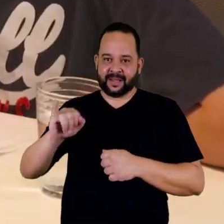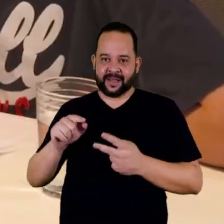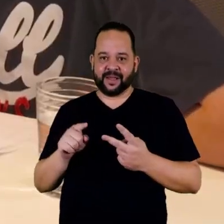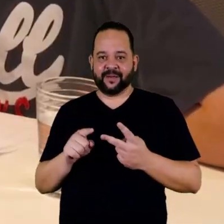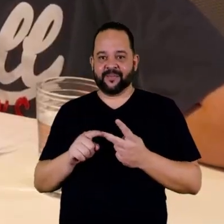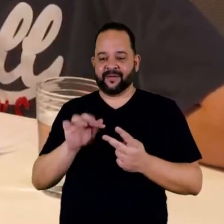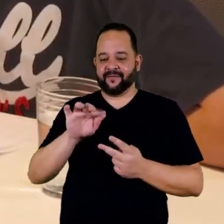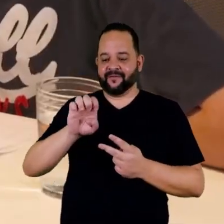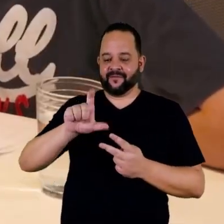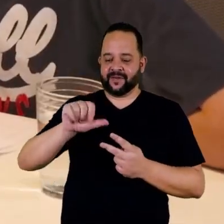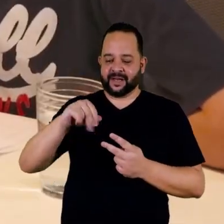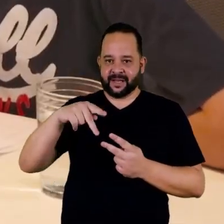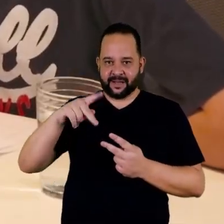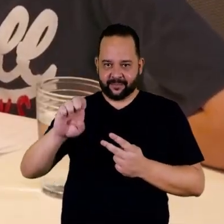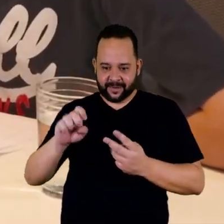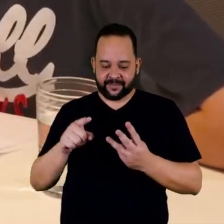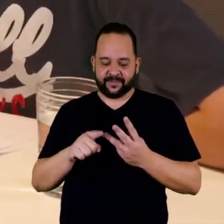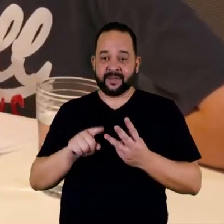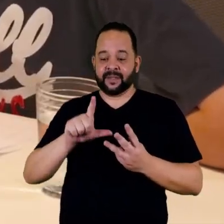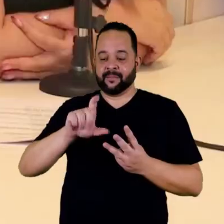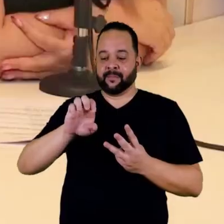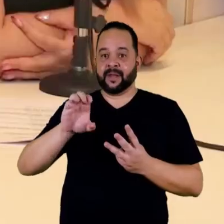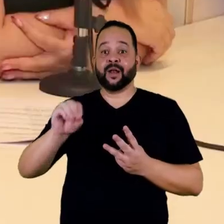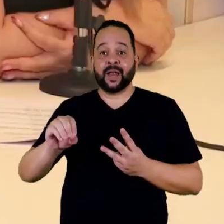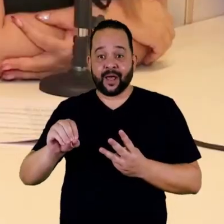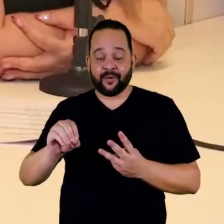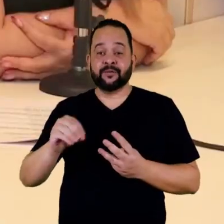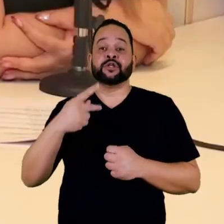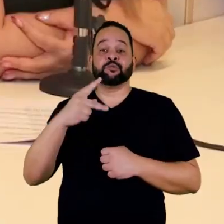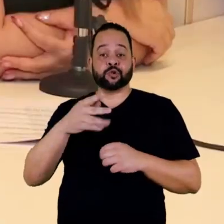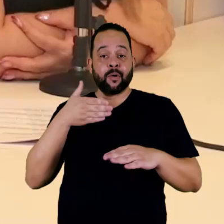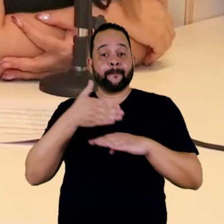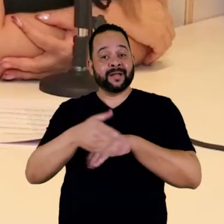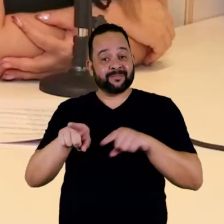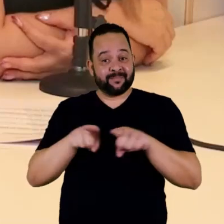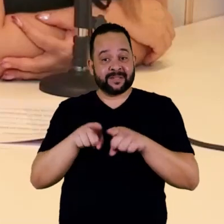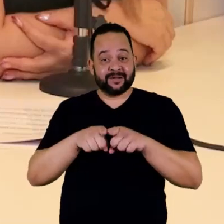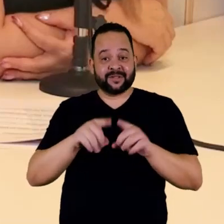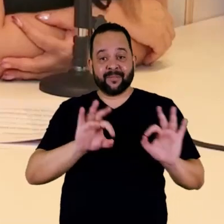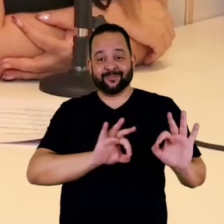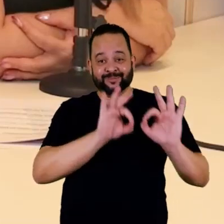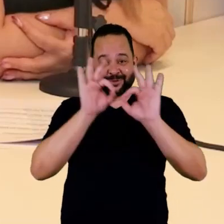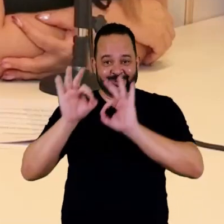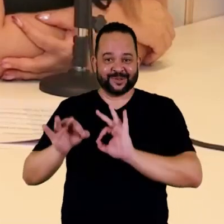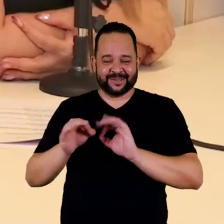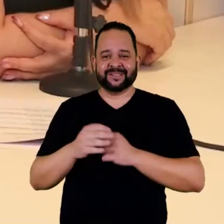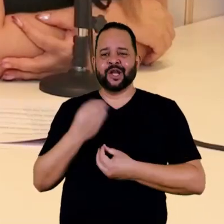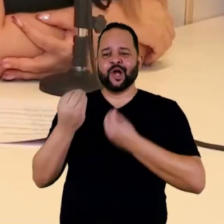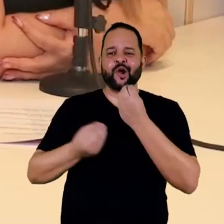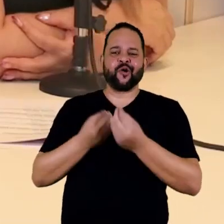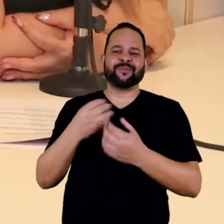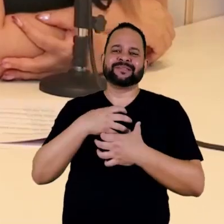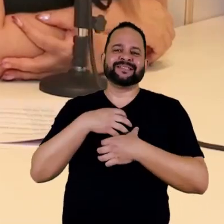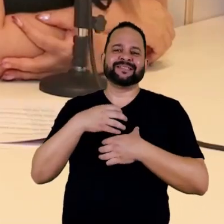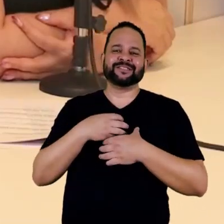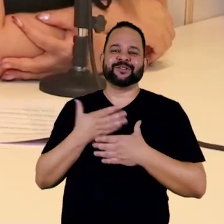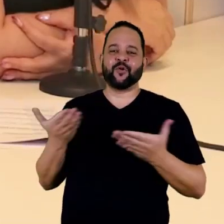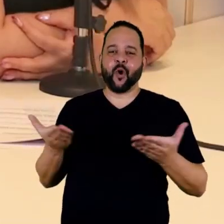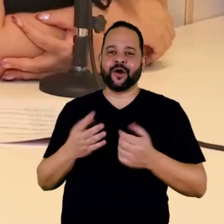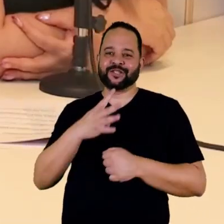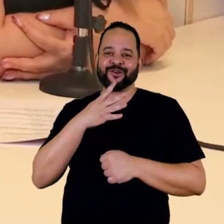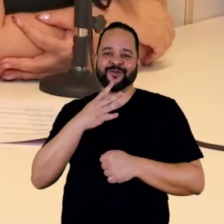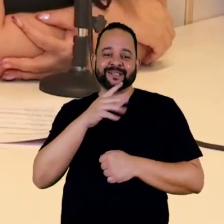pelo f Mel pelo L Car e por sua participa é claro e como foi para vocês